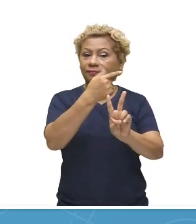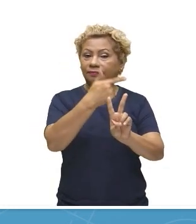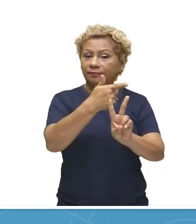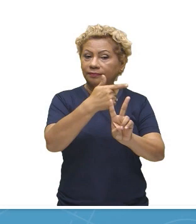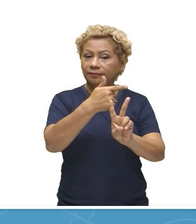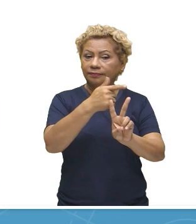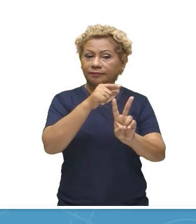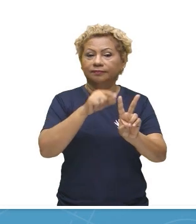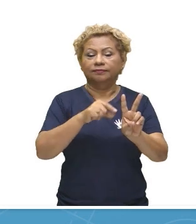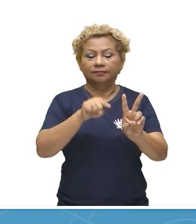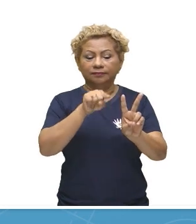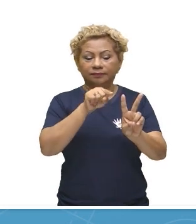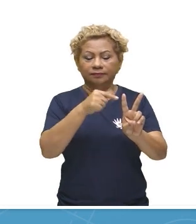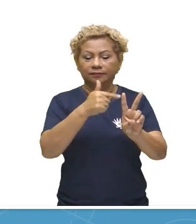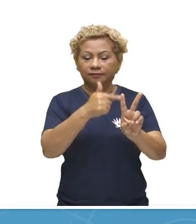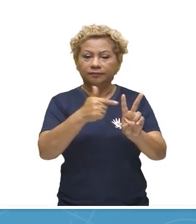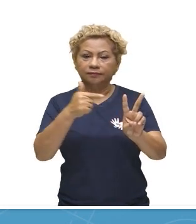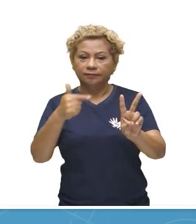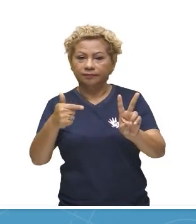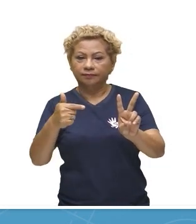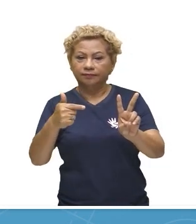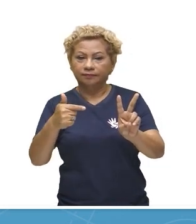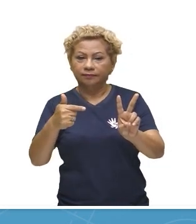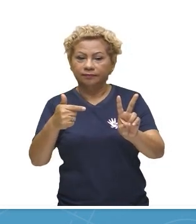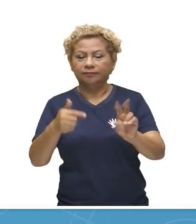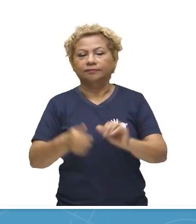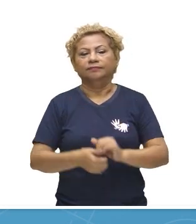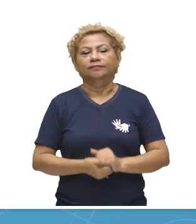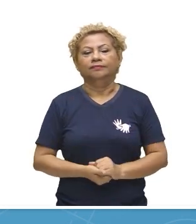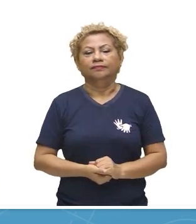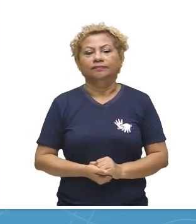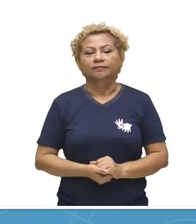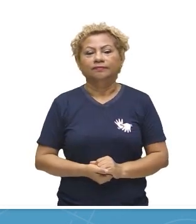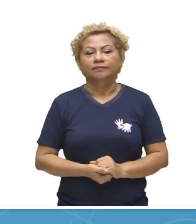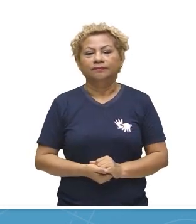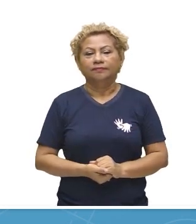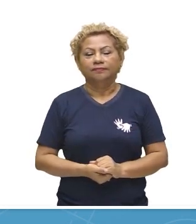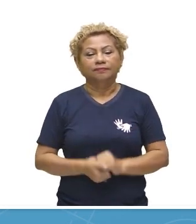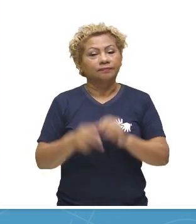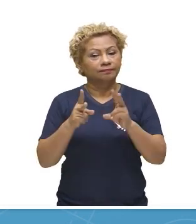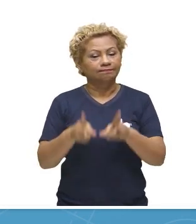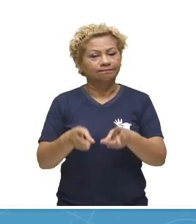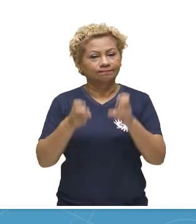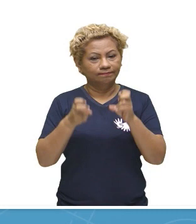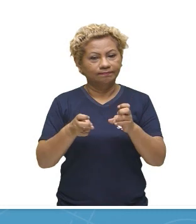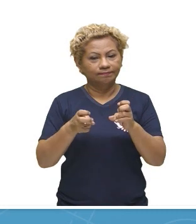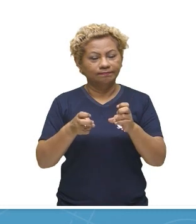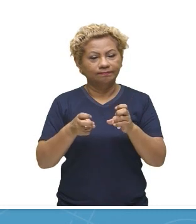posso tirar da raiz dessa forma, né? Porque raiz quadrada de 4 é 2.